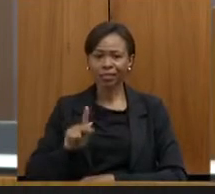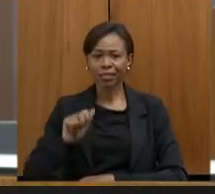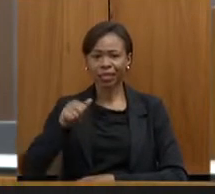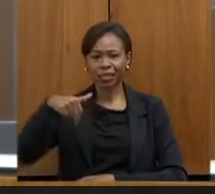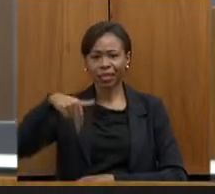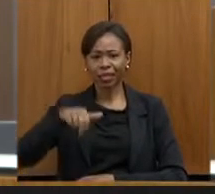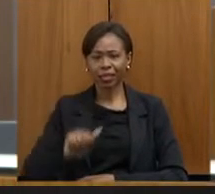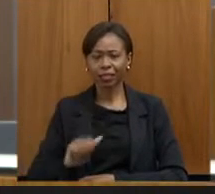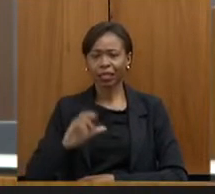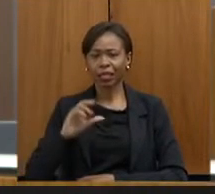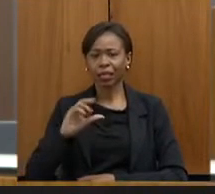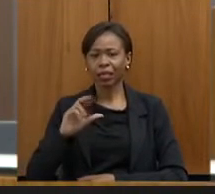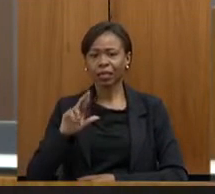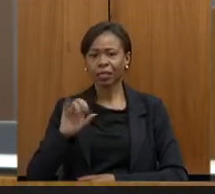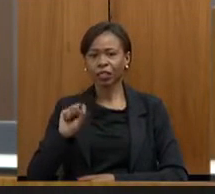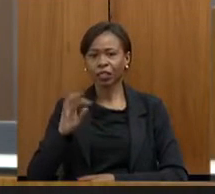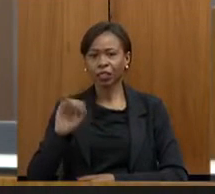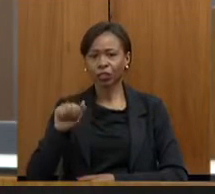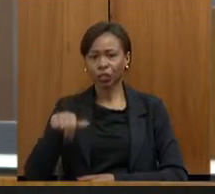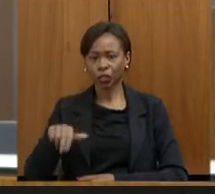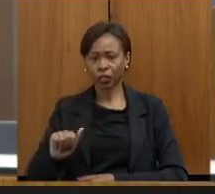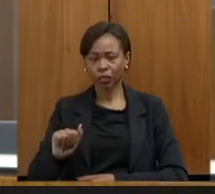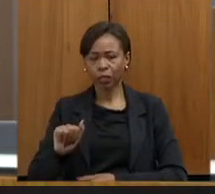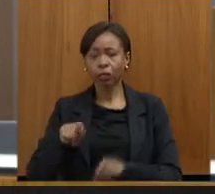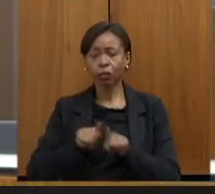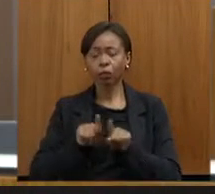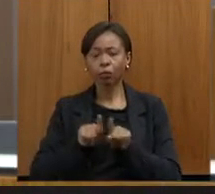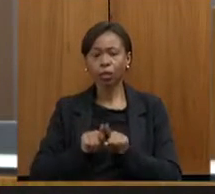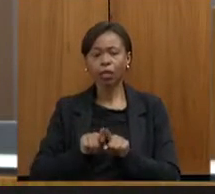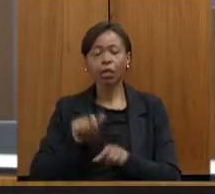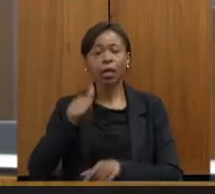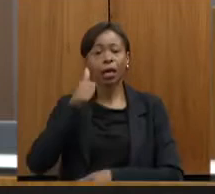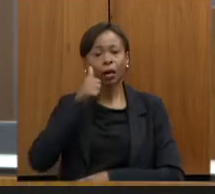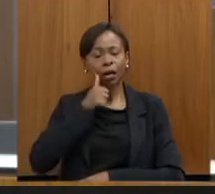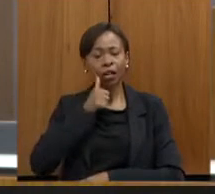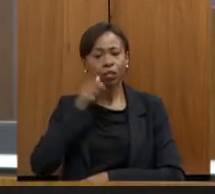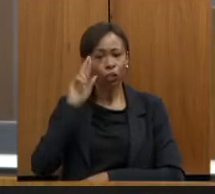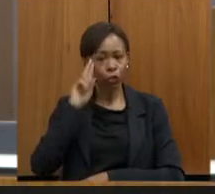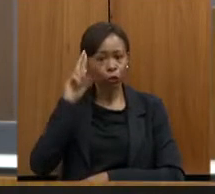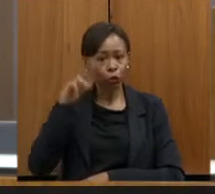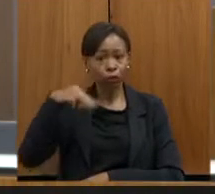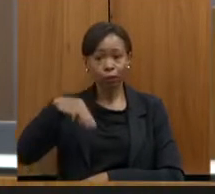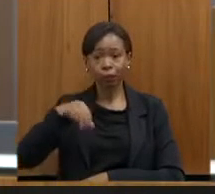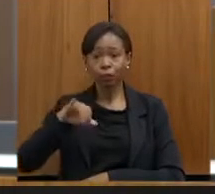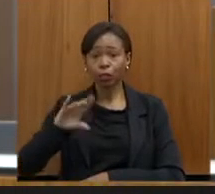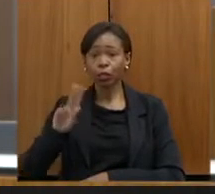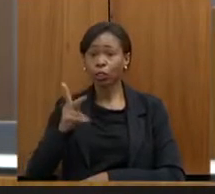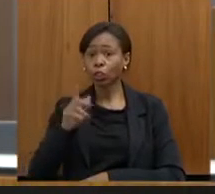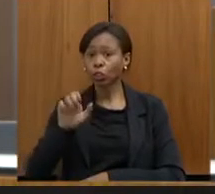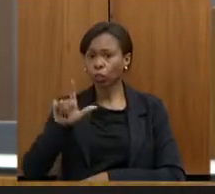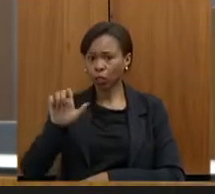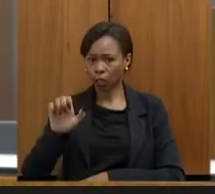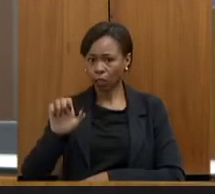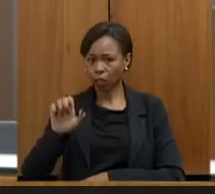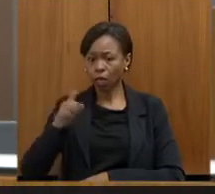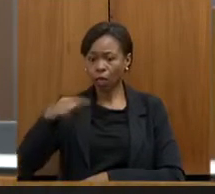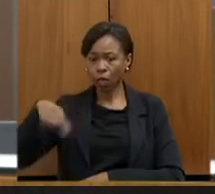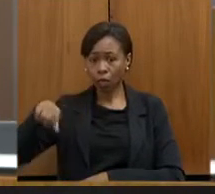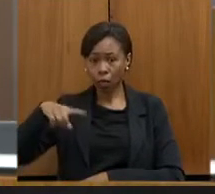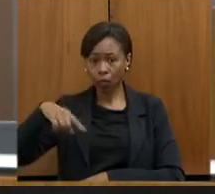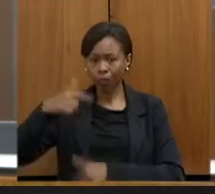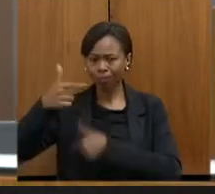e a diretora e departamento de área, a Michele, que têm feito um trabalho fantástico.